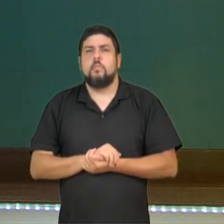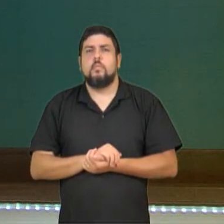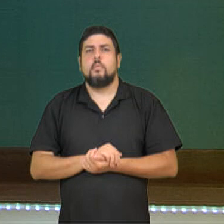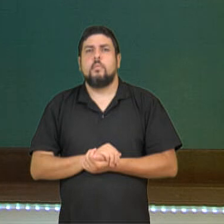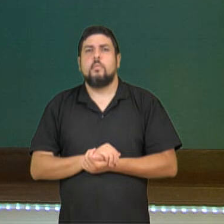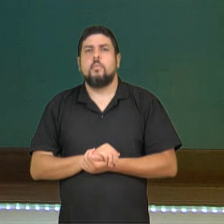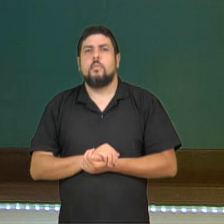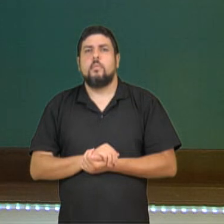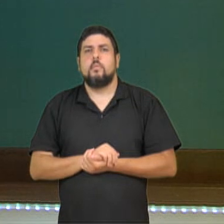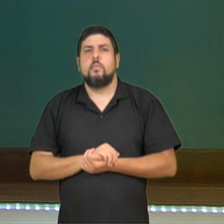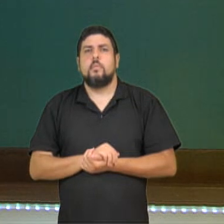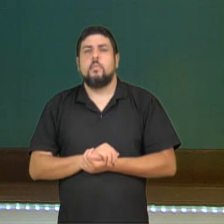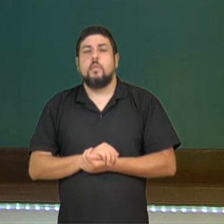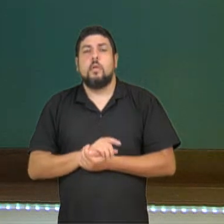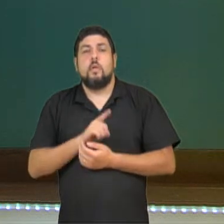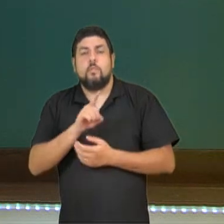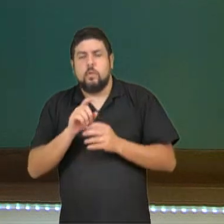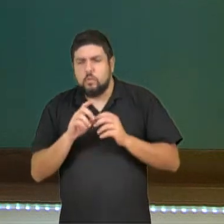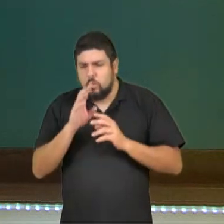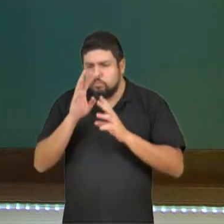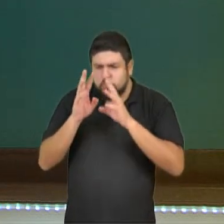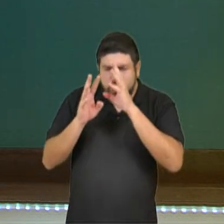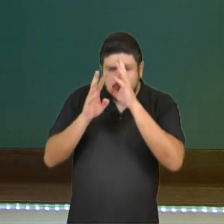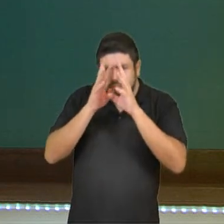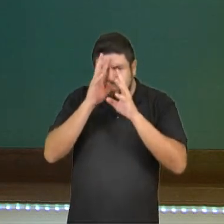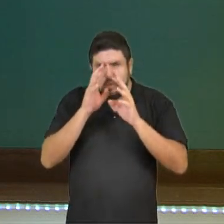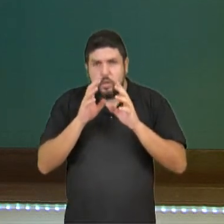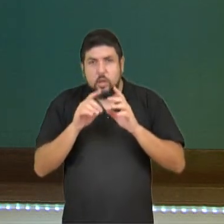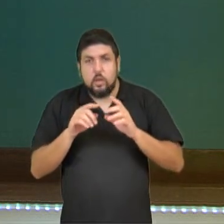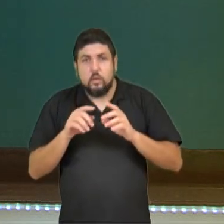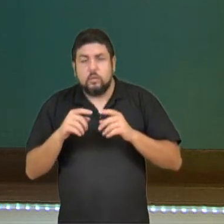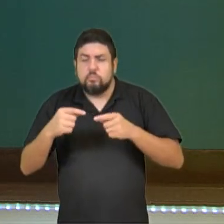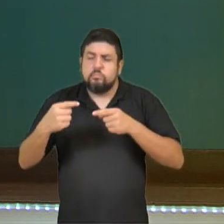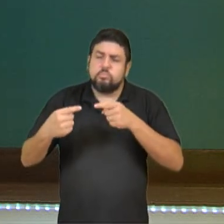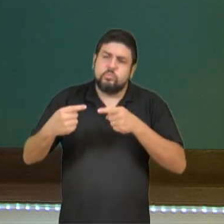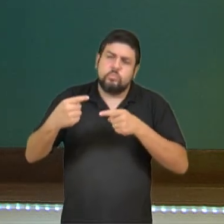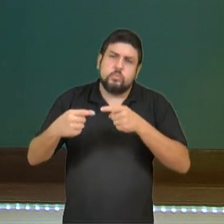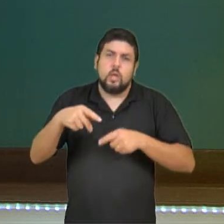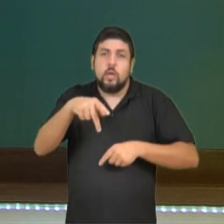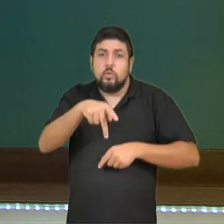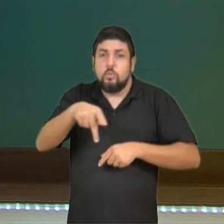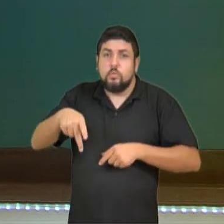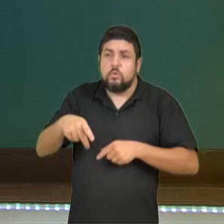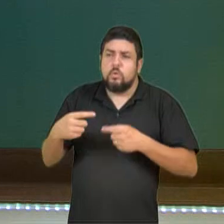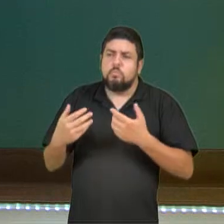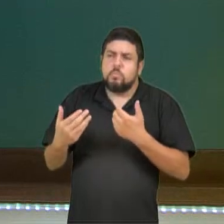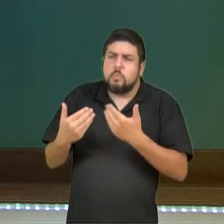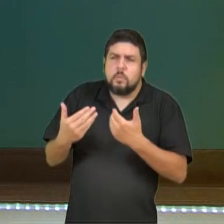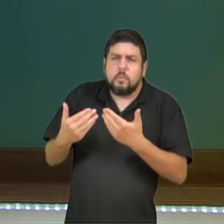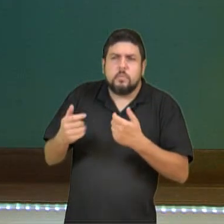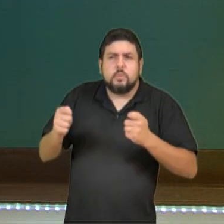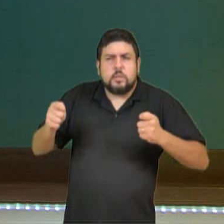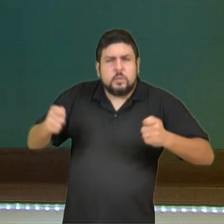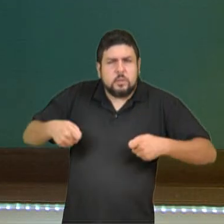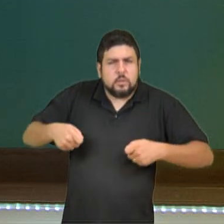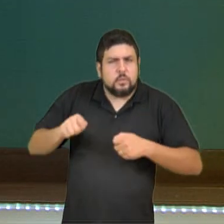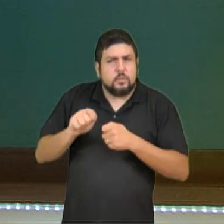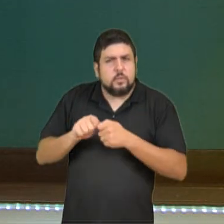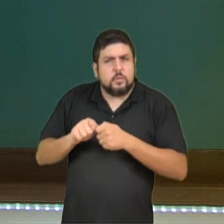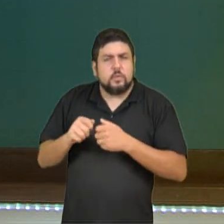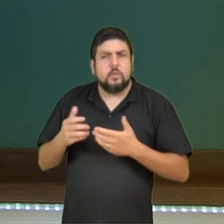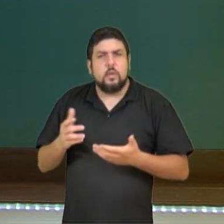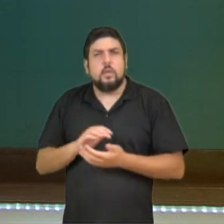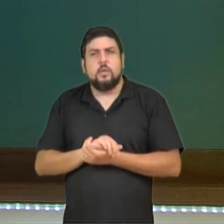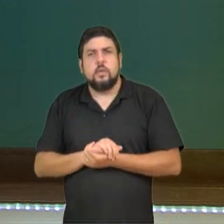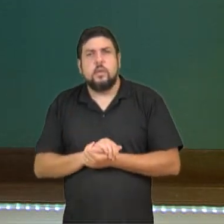segurança. Você vai encaminhar para o seu professor e discutir quais as possibilidades de se fazer esse jogo que você inventou,